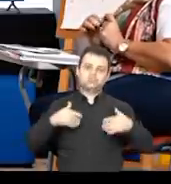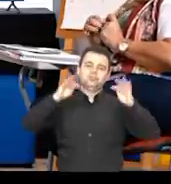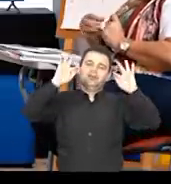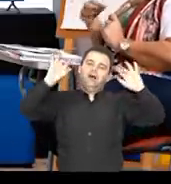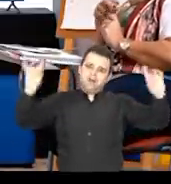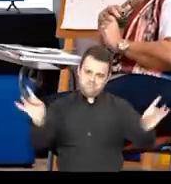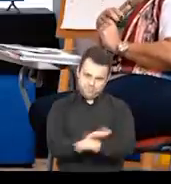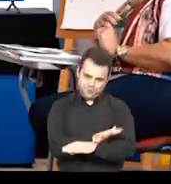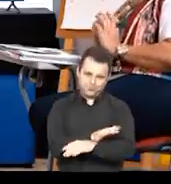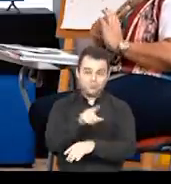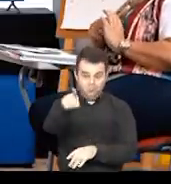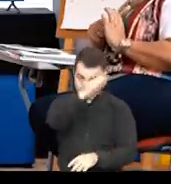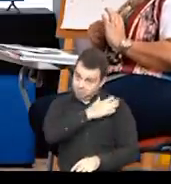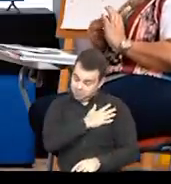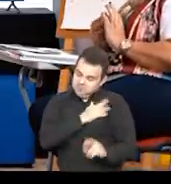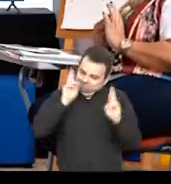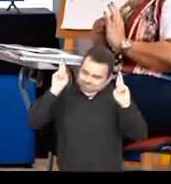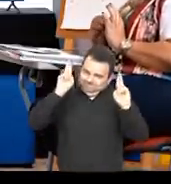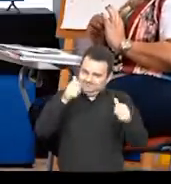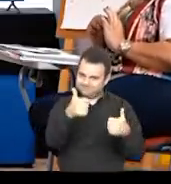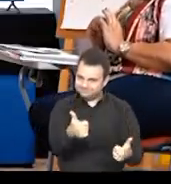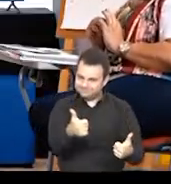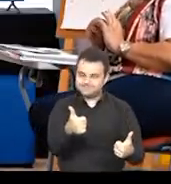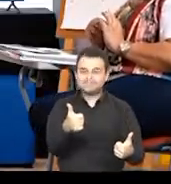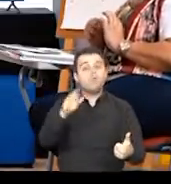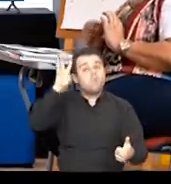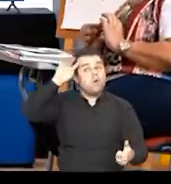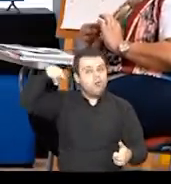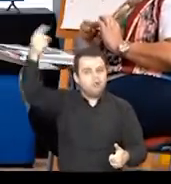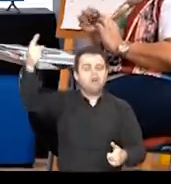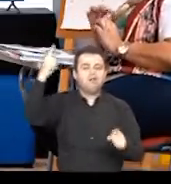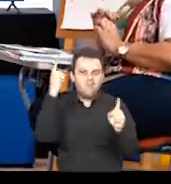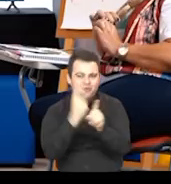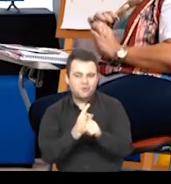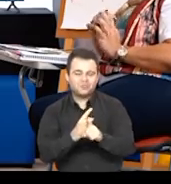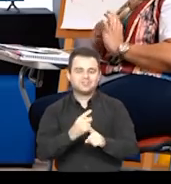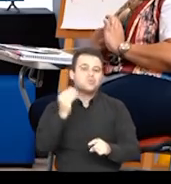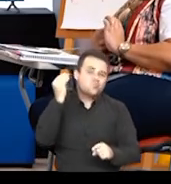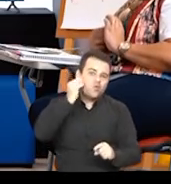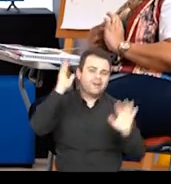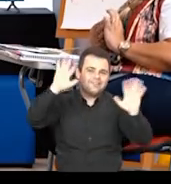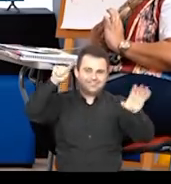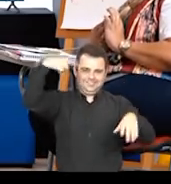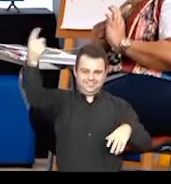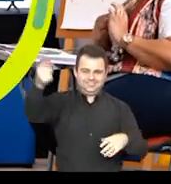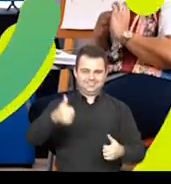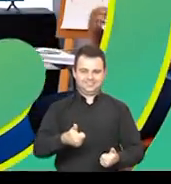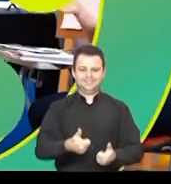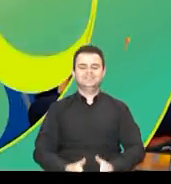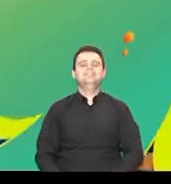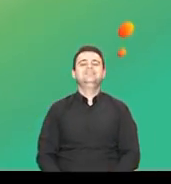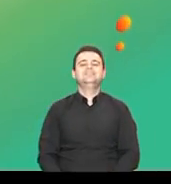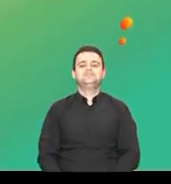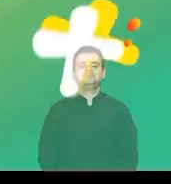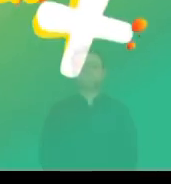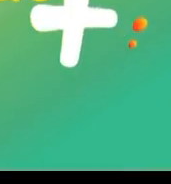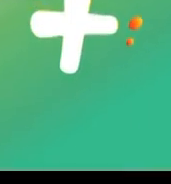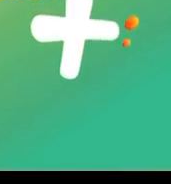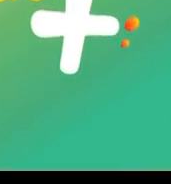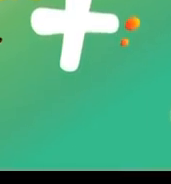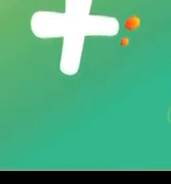aqui. Espero que tenham gostado da aula. Te espero quarta-feira que vem. Um beijo e até mais.